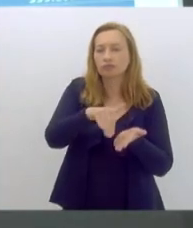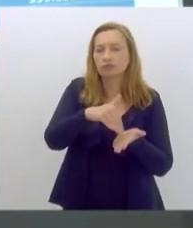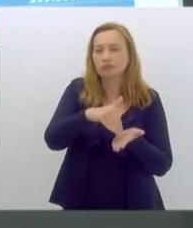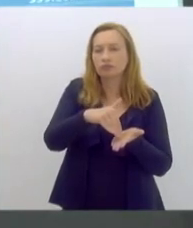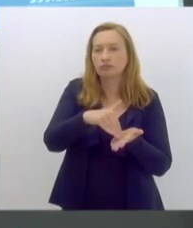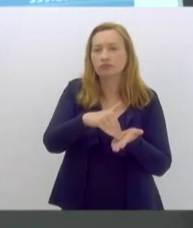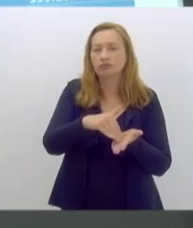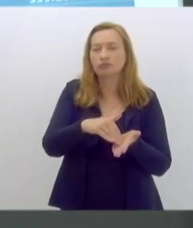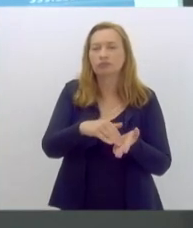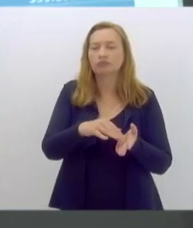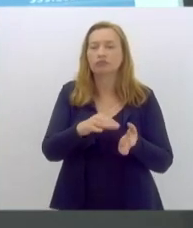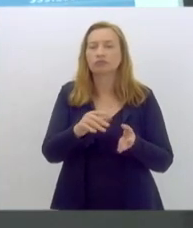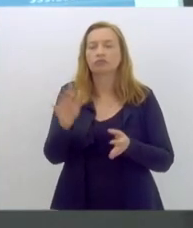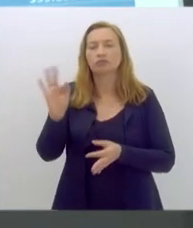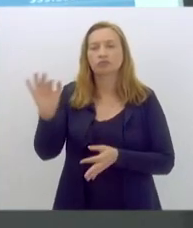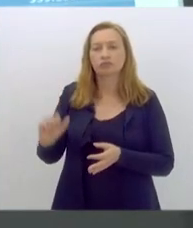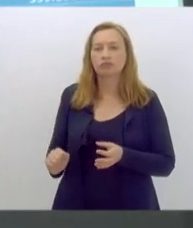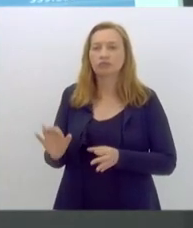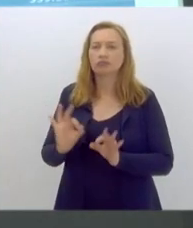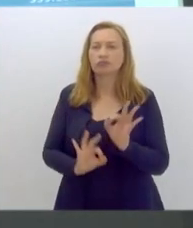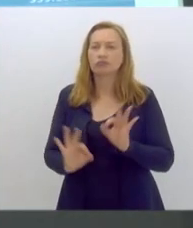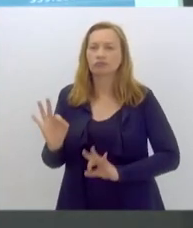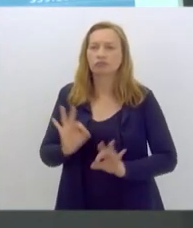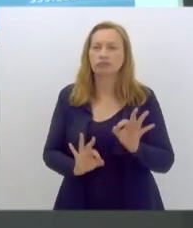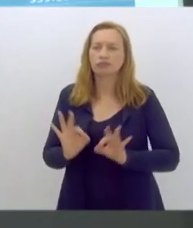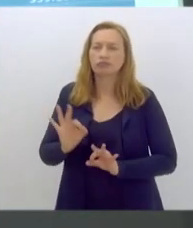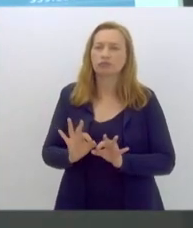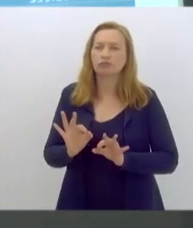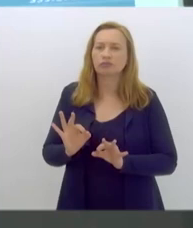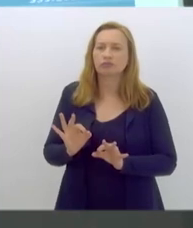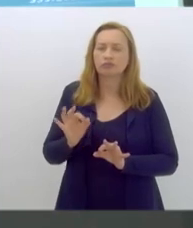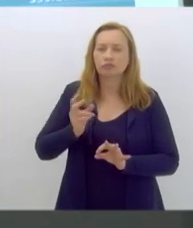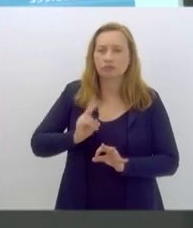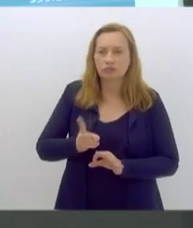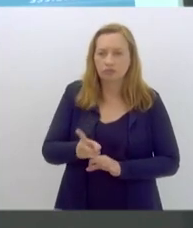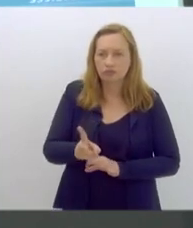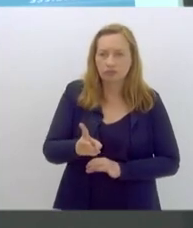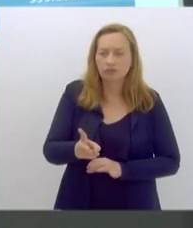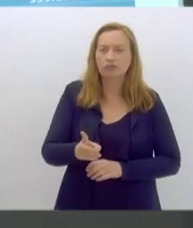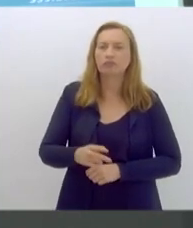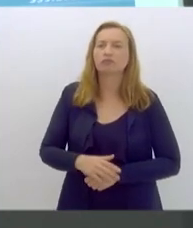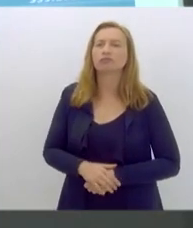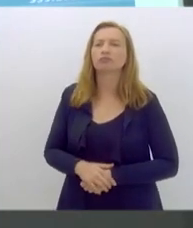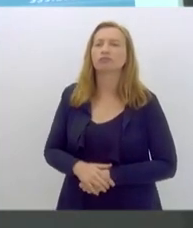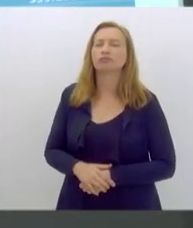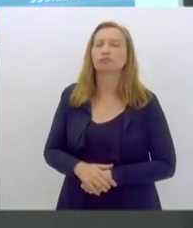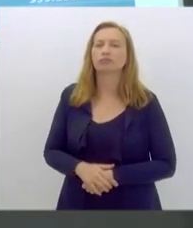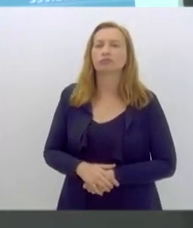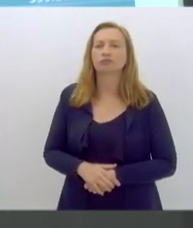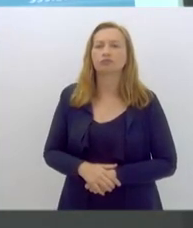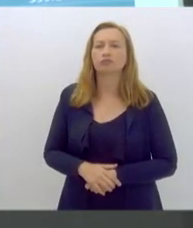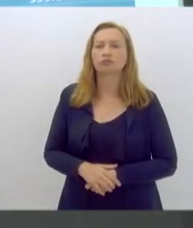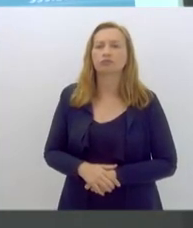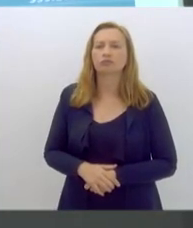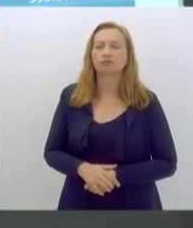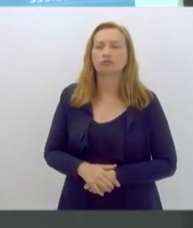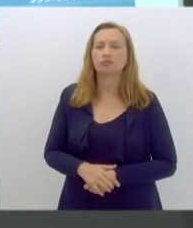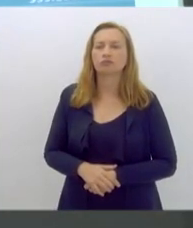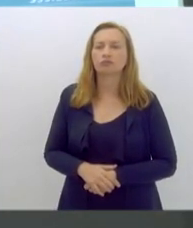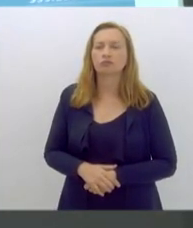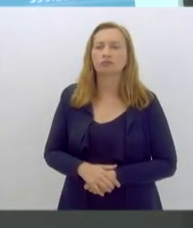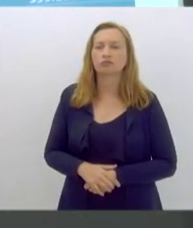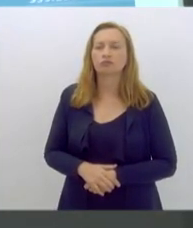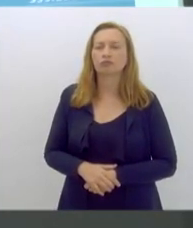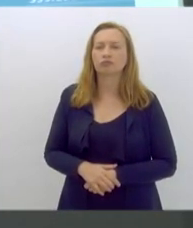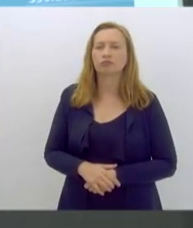ela prepara regularmente ela prepara regularmente uma